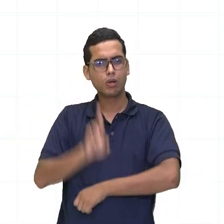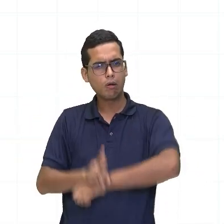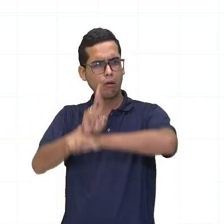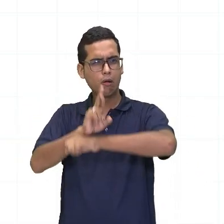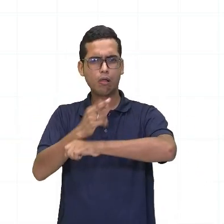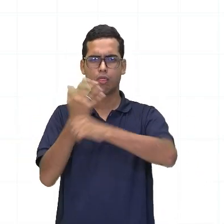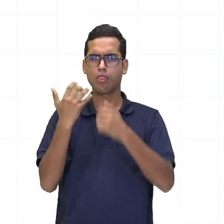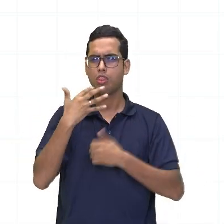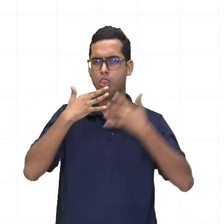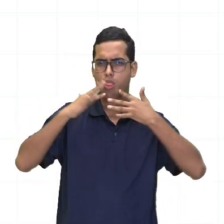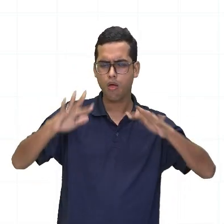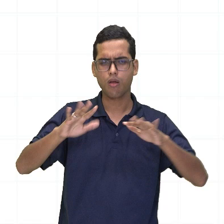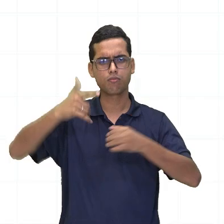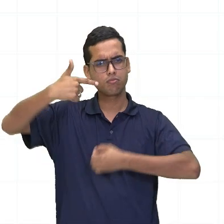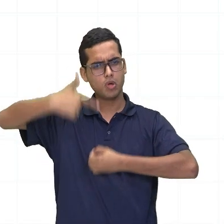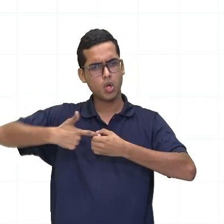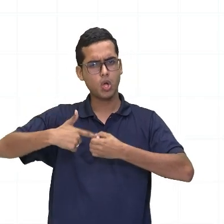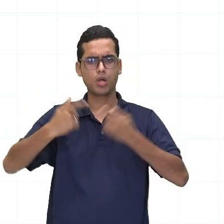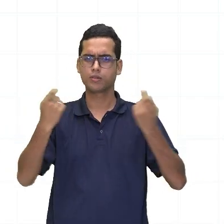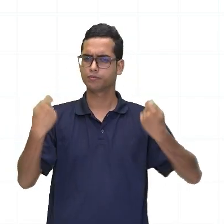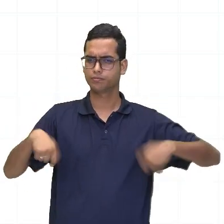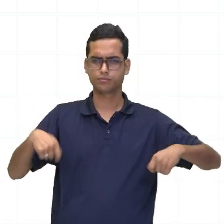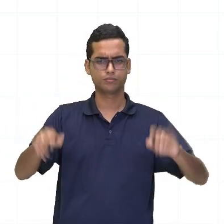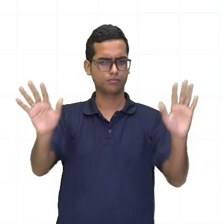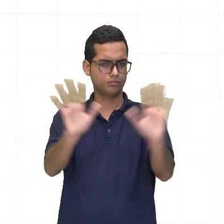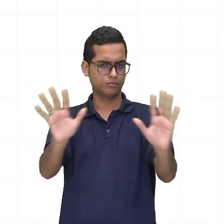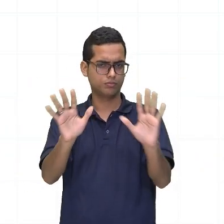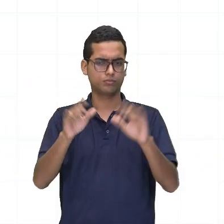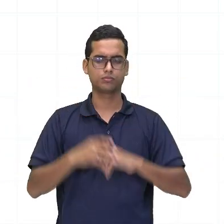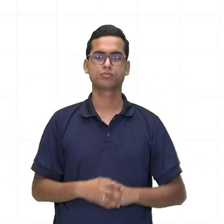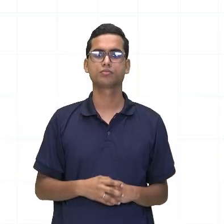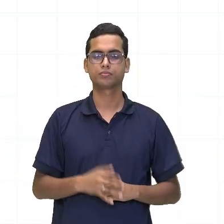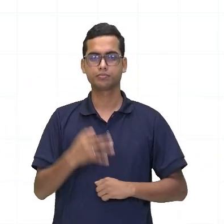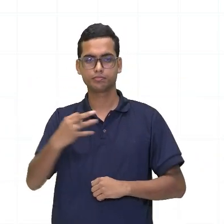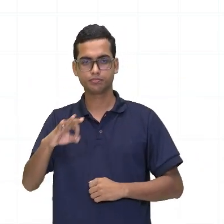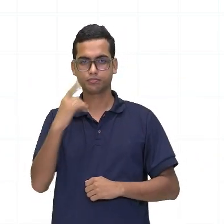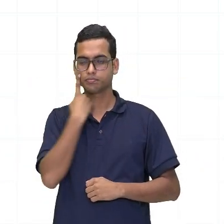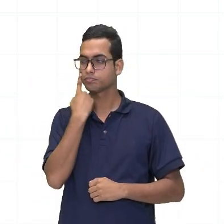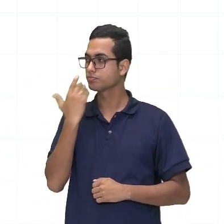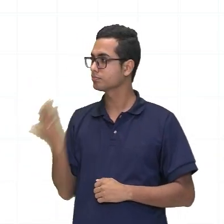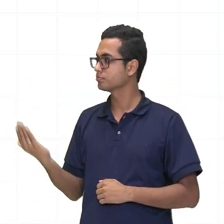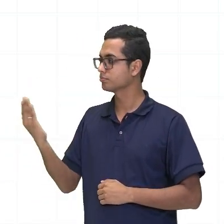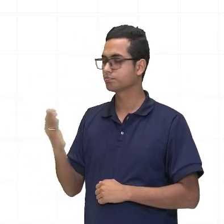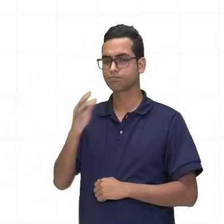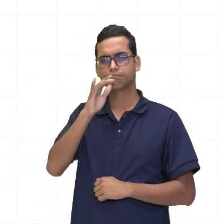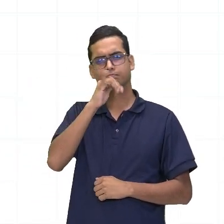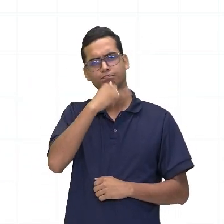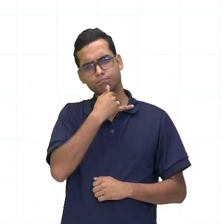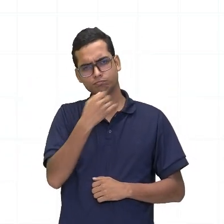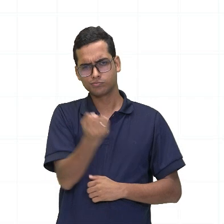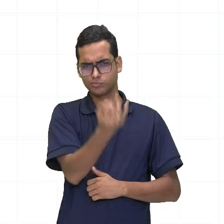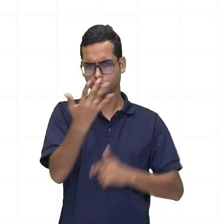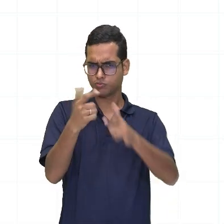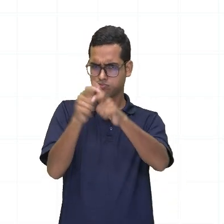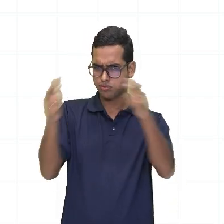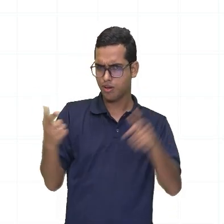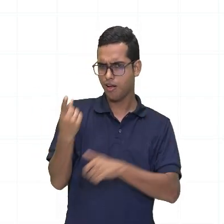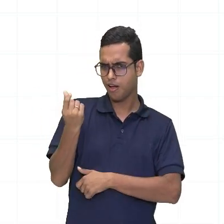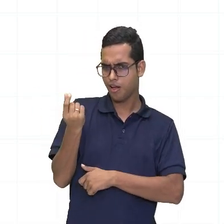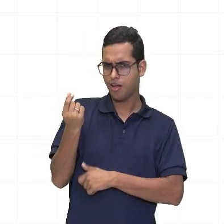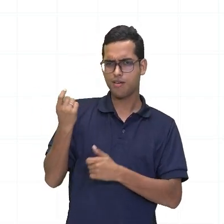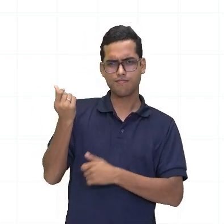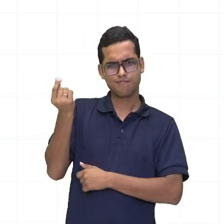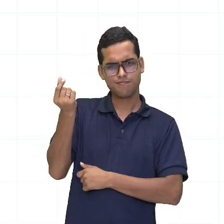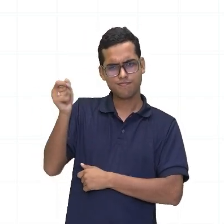a gasolina, o diesel, que são combustíveis fósseis. Mas, infelizmente, eles ainda não estão tão acessíveis, né, para a maioria